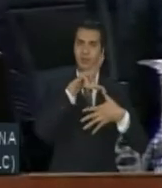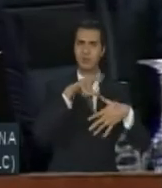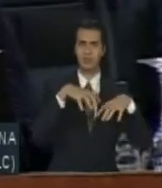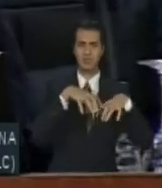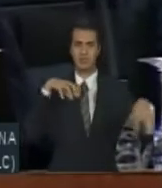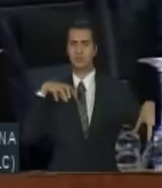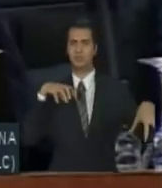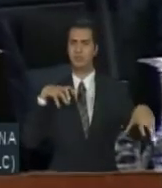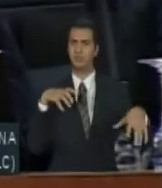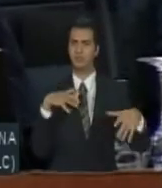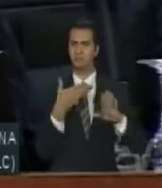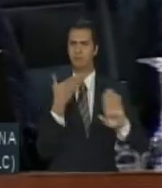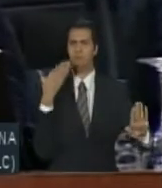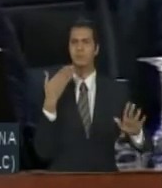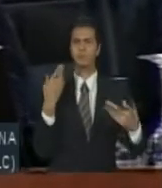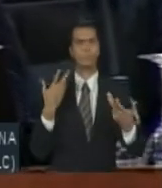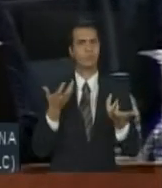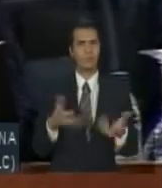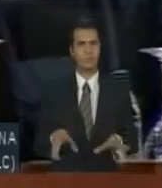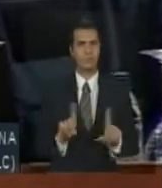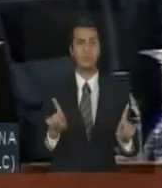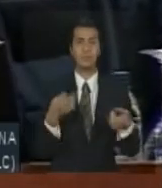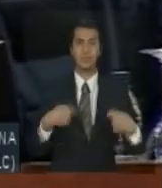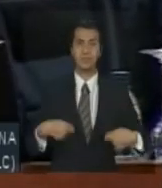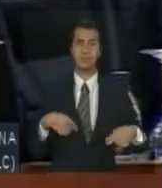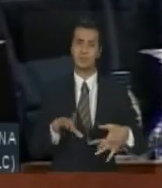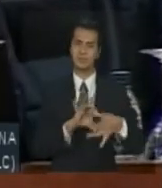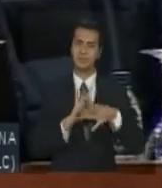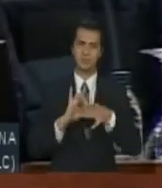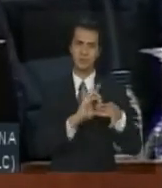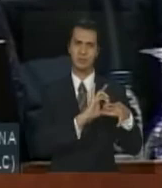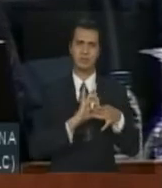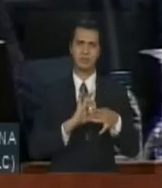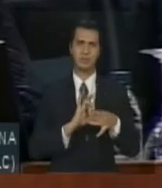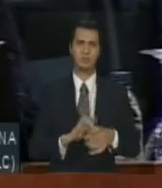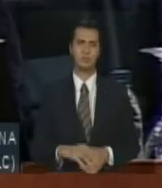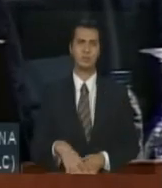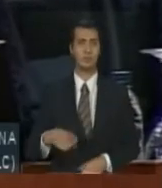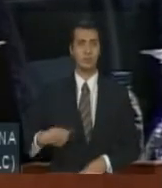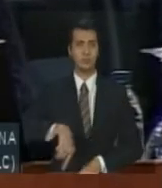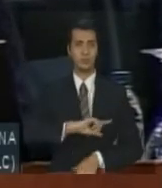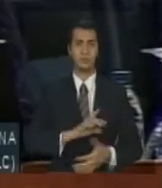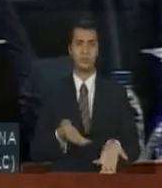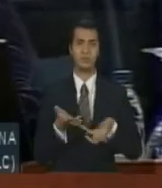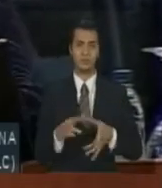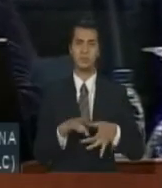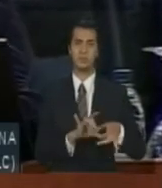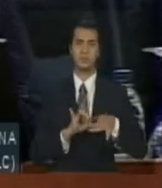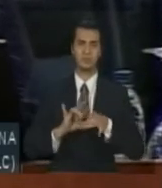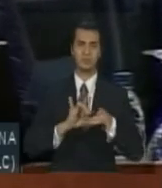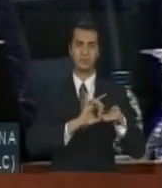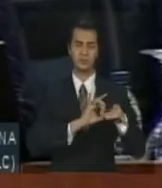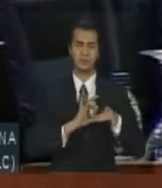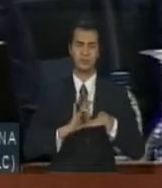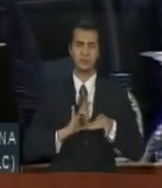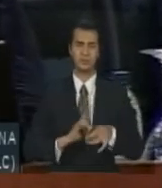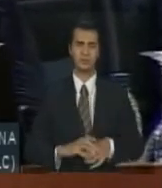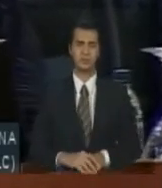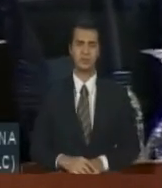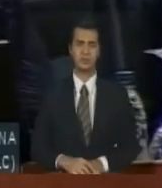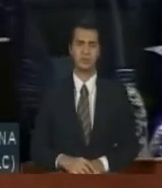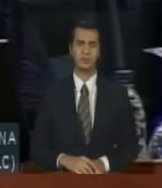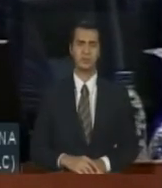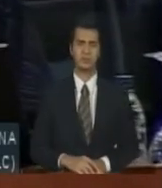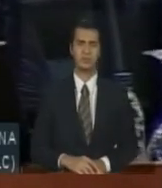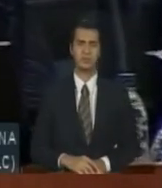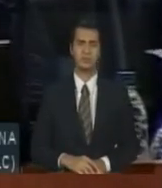novo paradigma assim o exige. Queremos uma integração que não seja